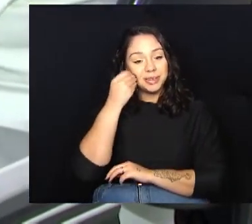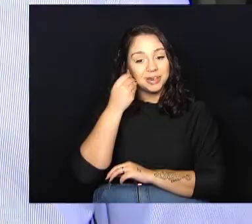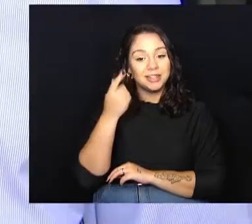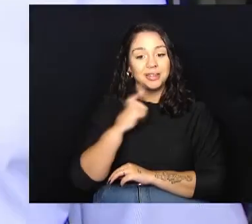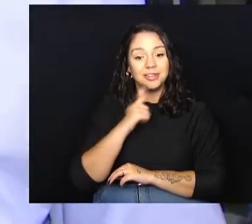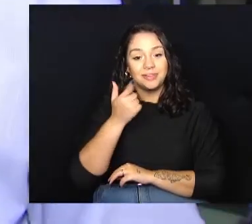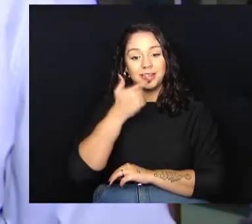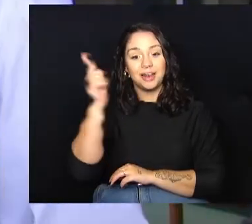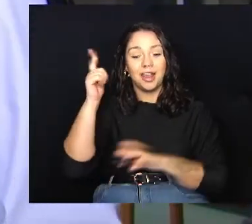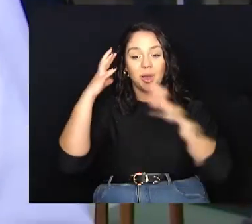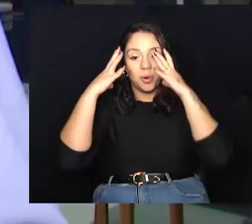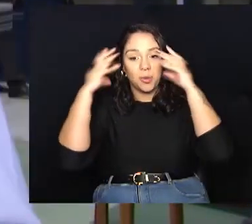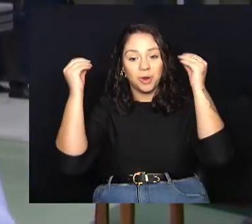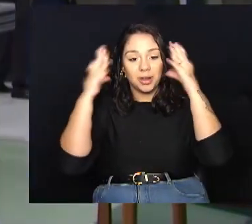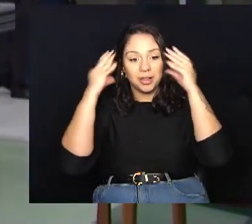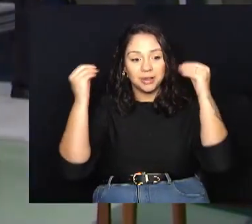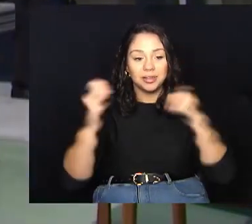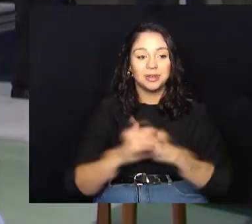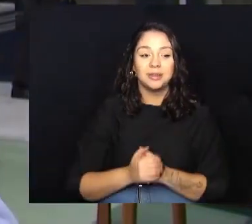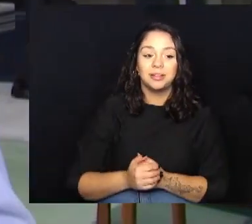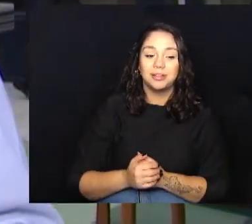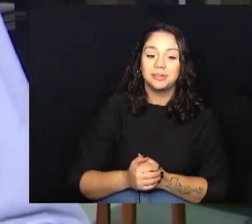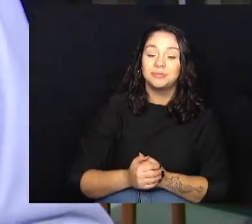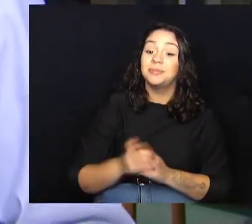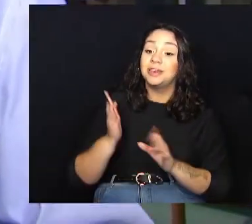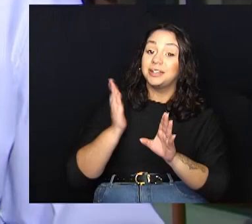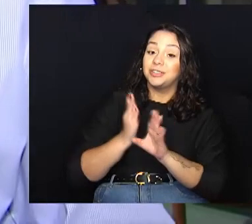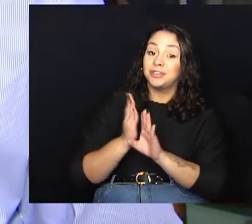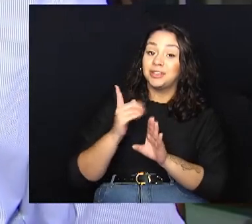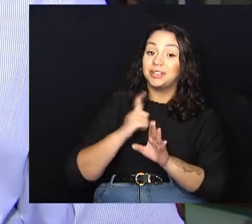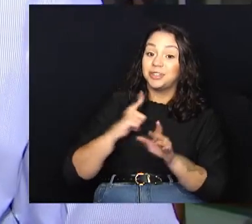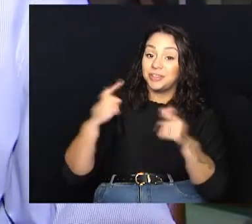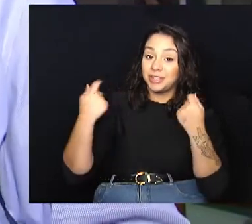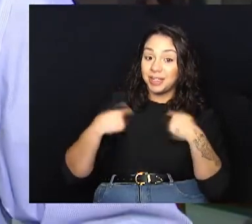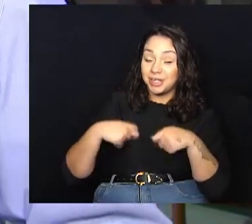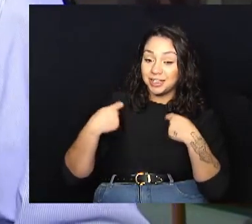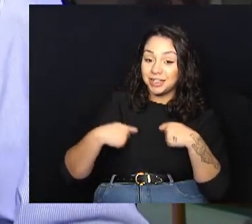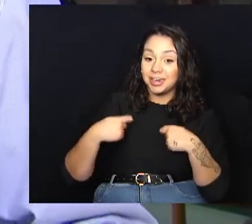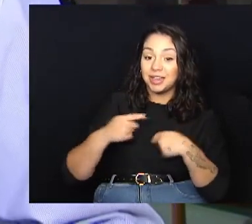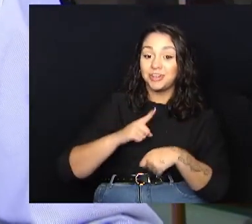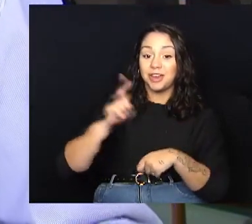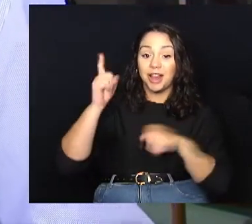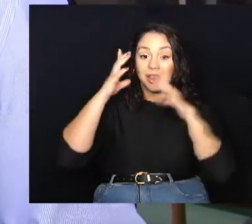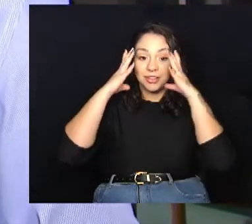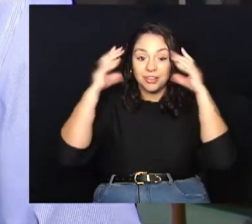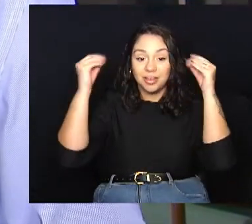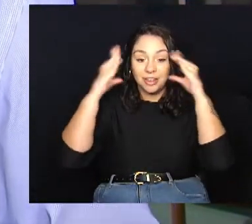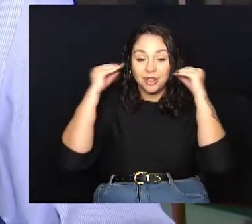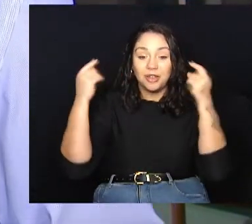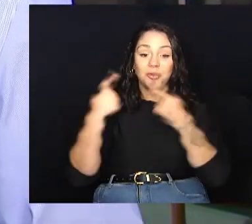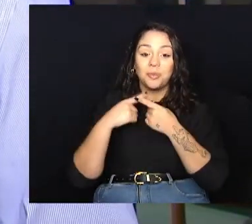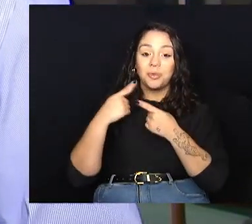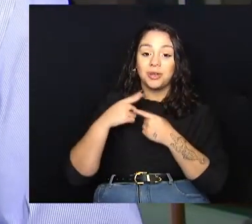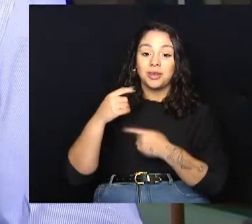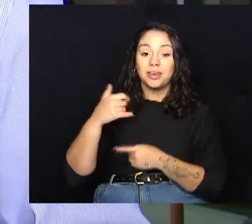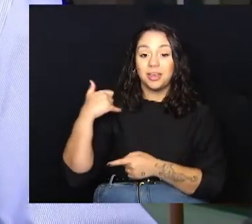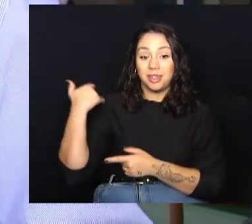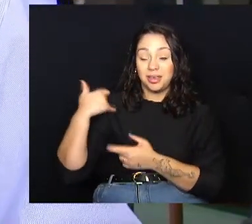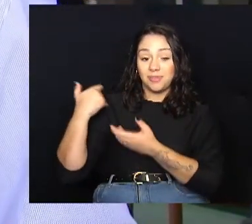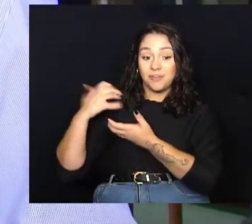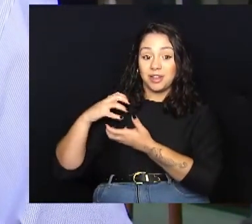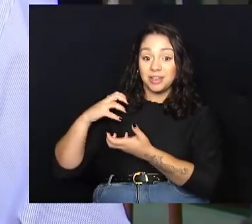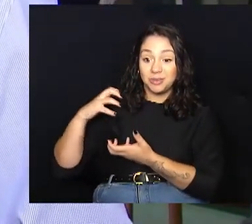rede holandesaram que havia uma necessidade lá na Holanda em função do envelhecimento da população